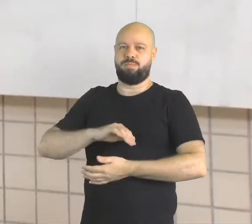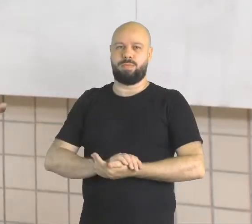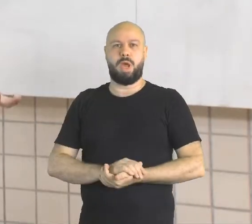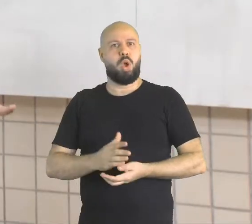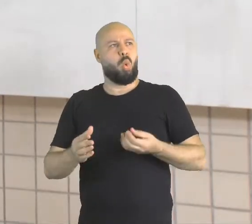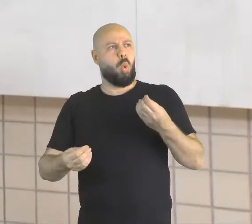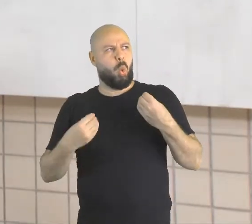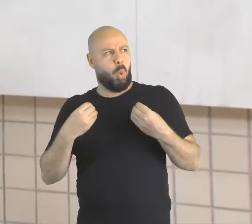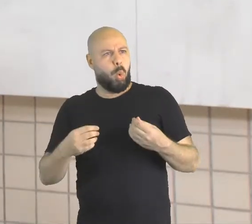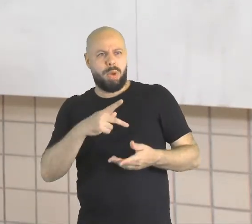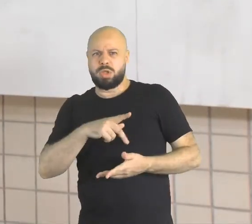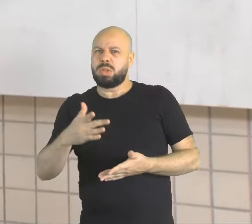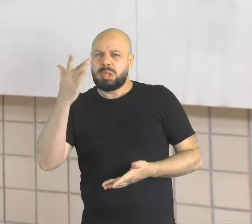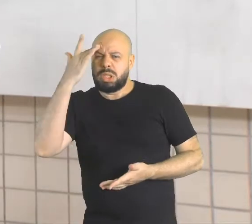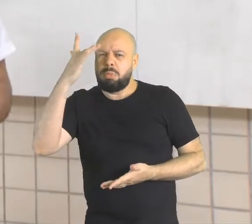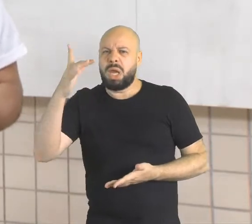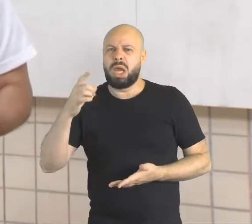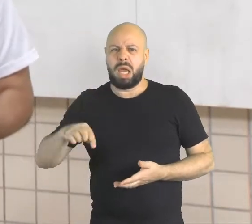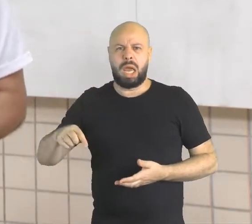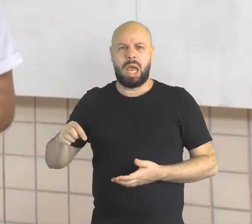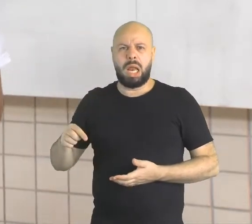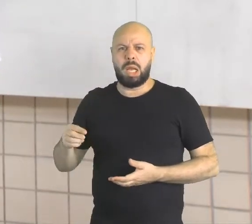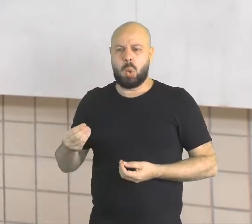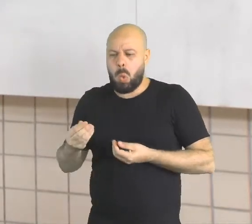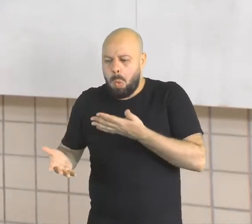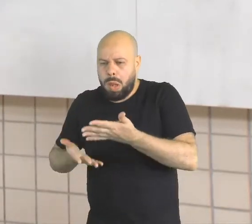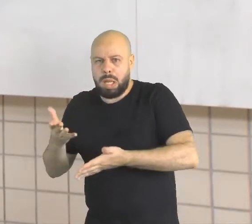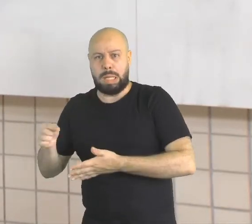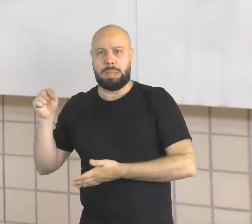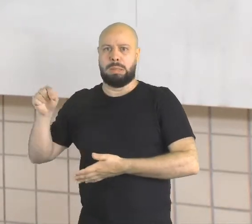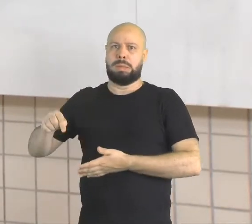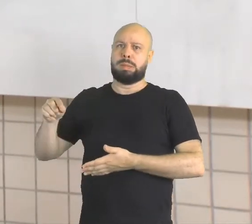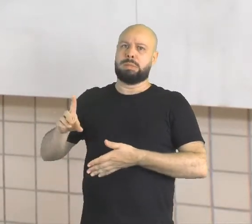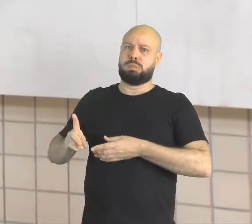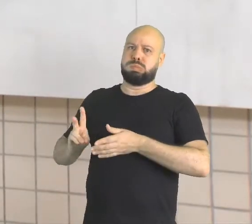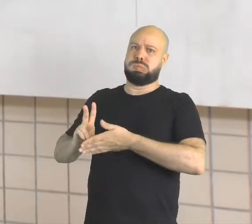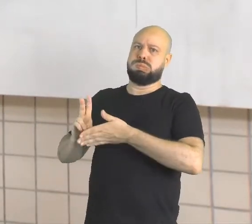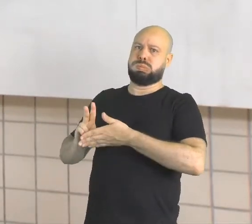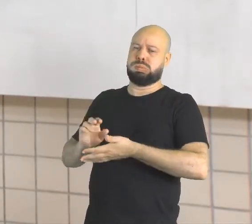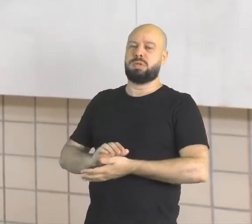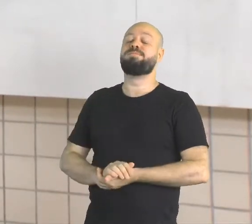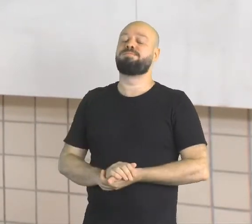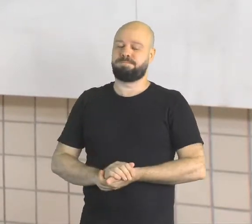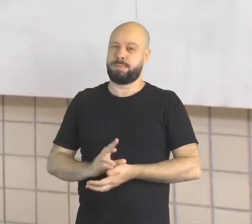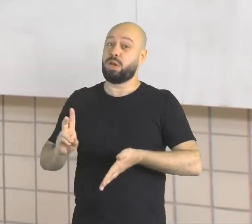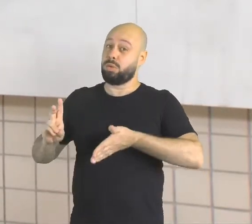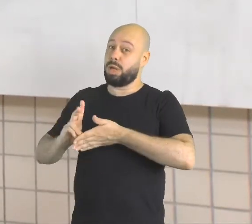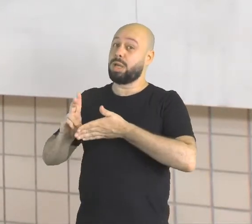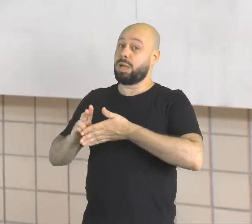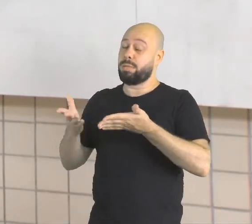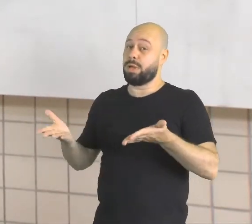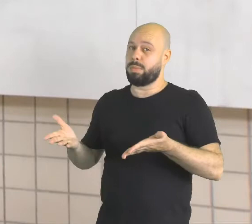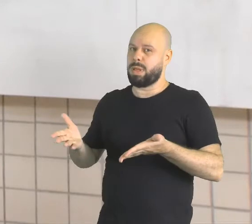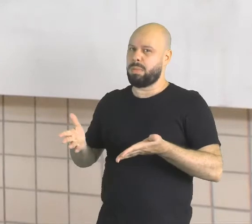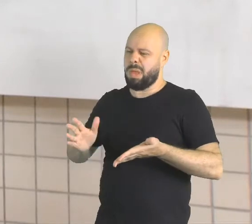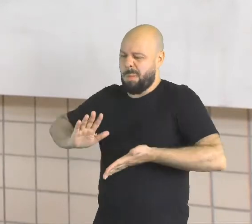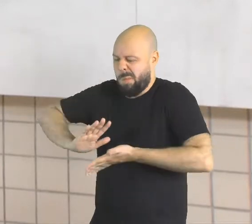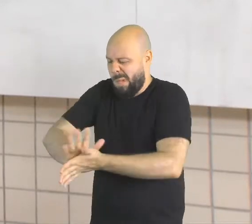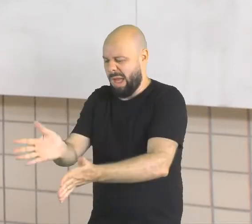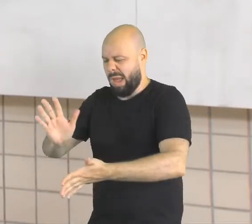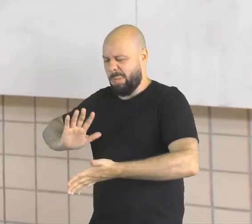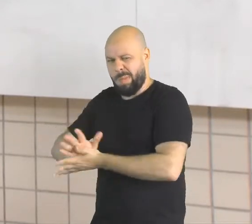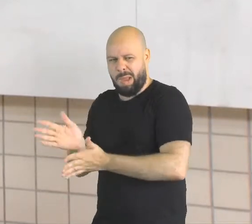Professor, eu não sabia que os nativos foram tratados assim. Os nossos nativos, eles foram dizimados